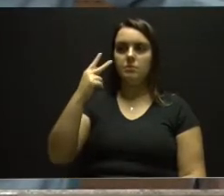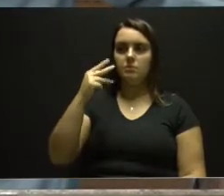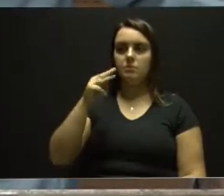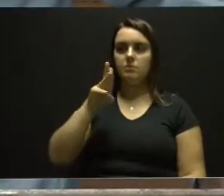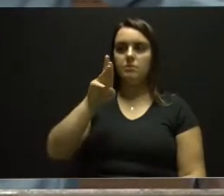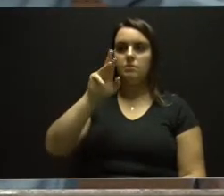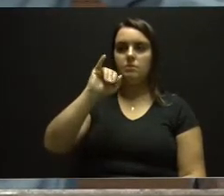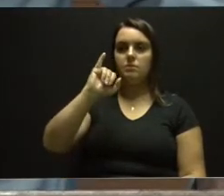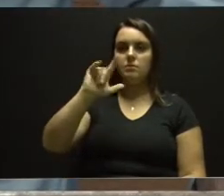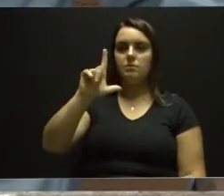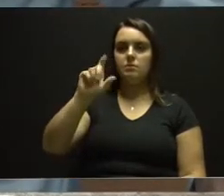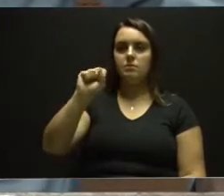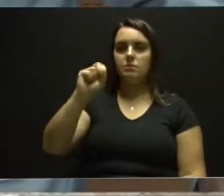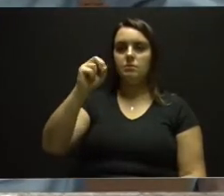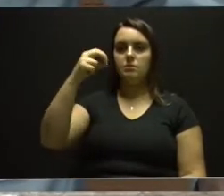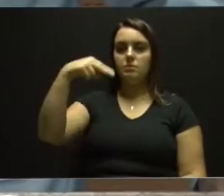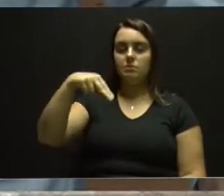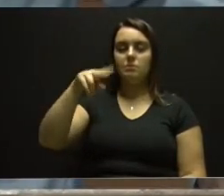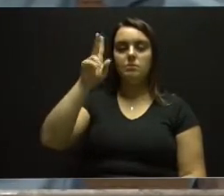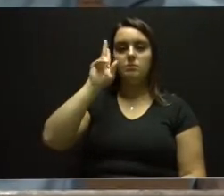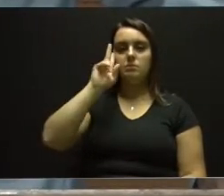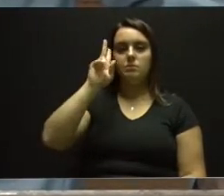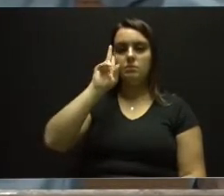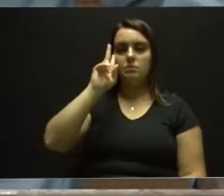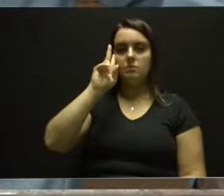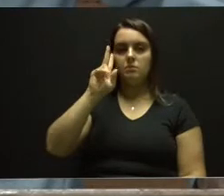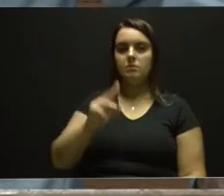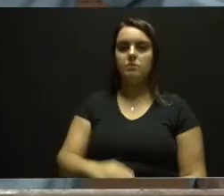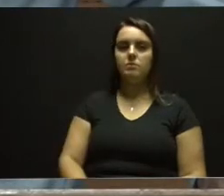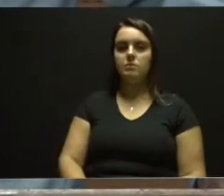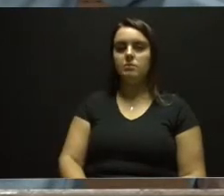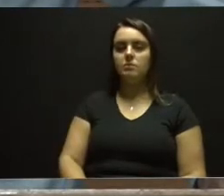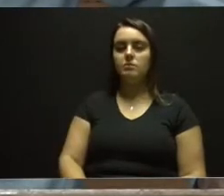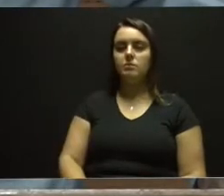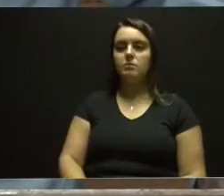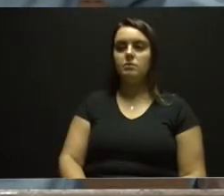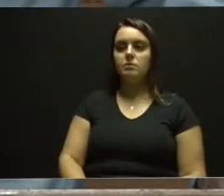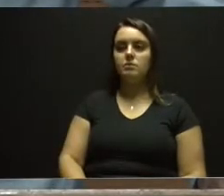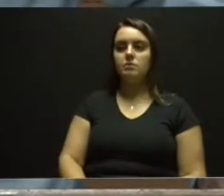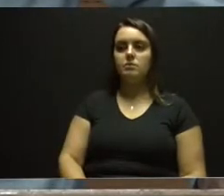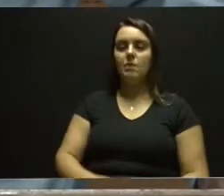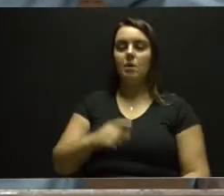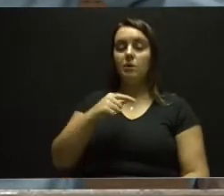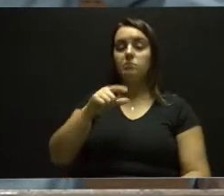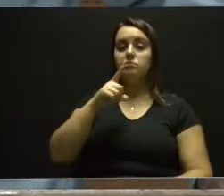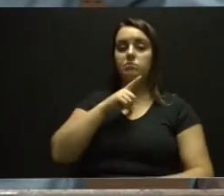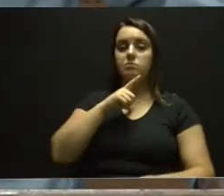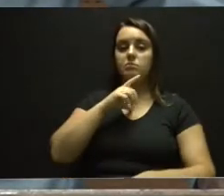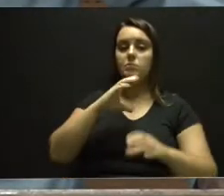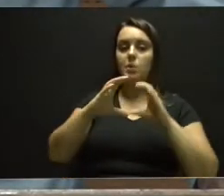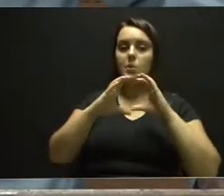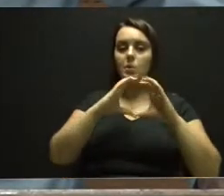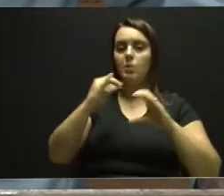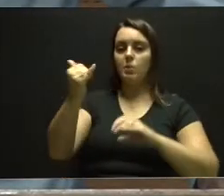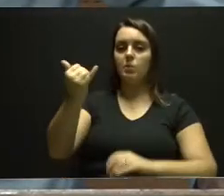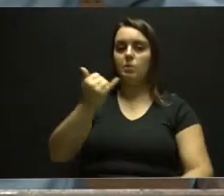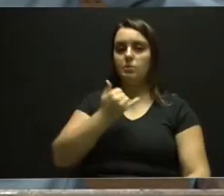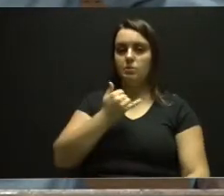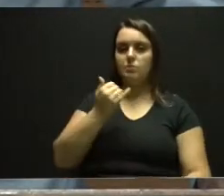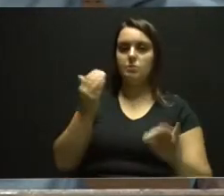pinho pela lembrança me comunicado sobre esse